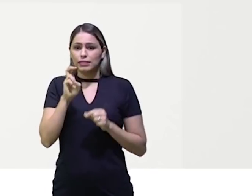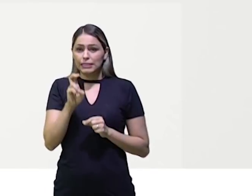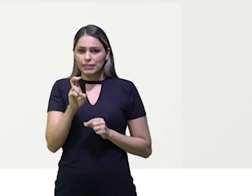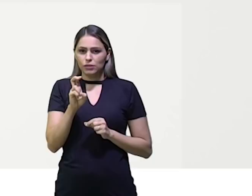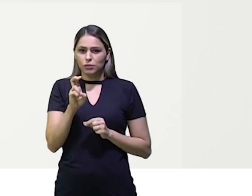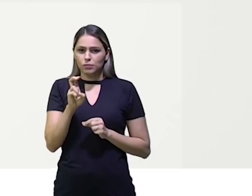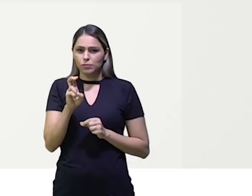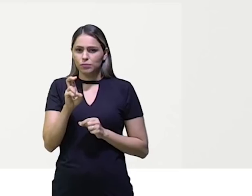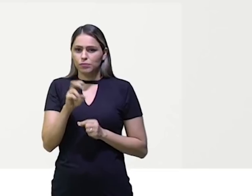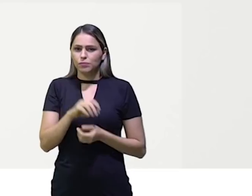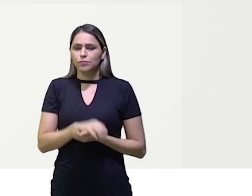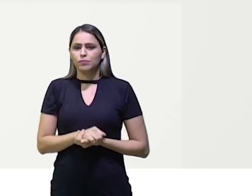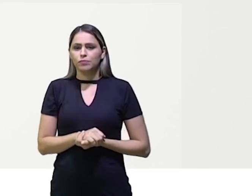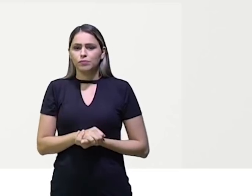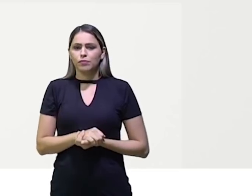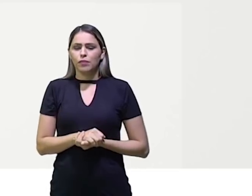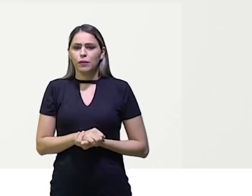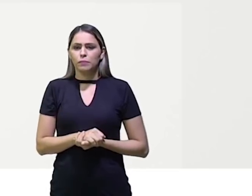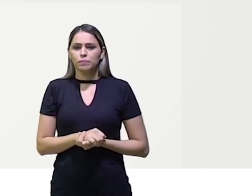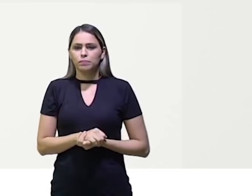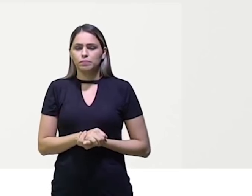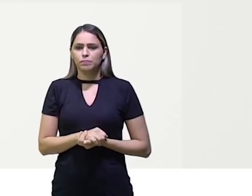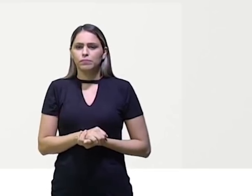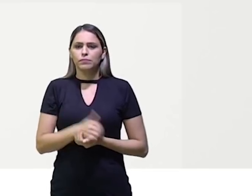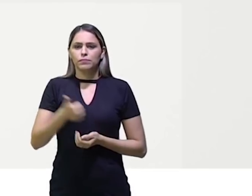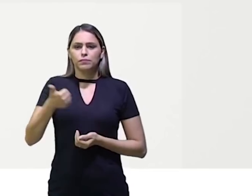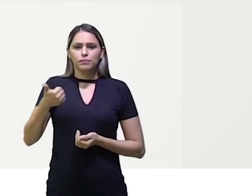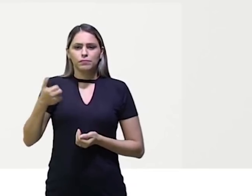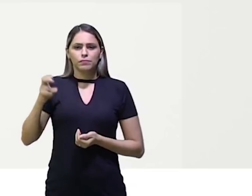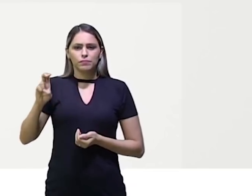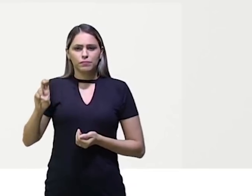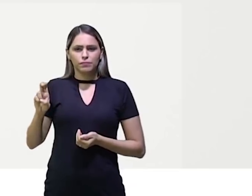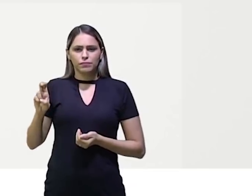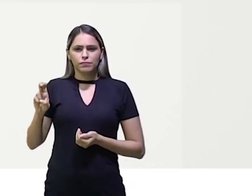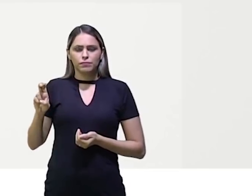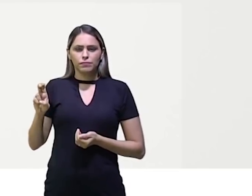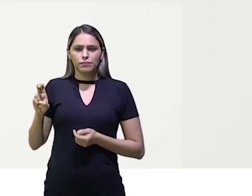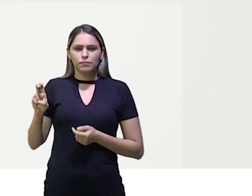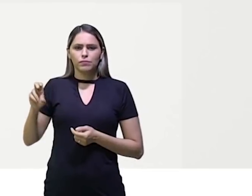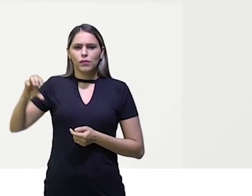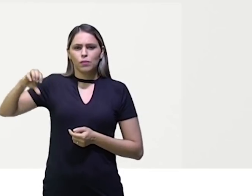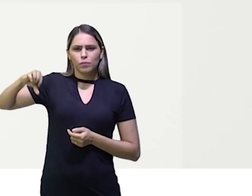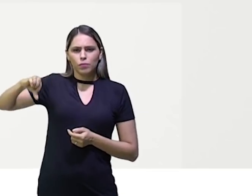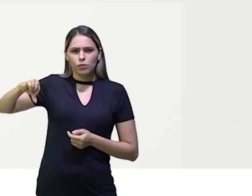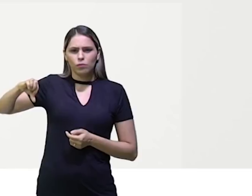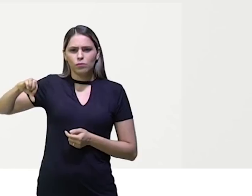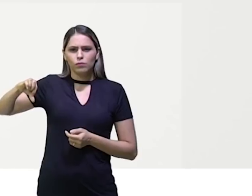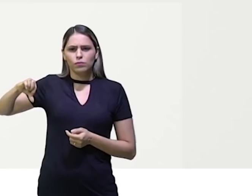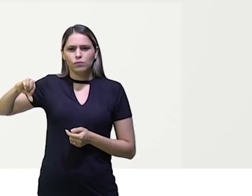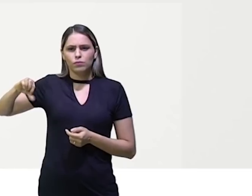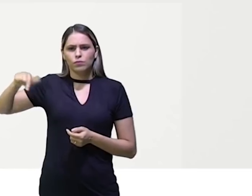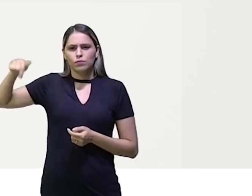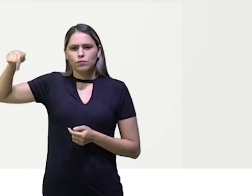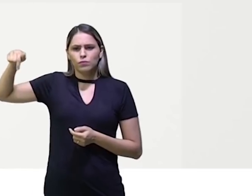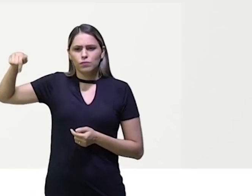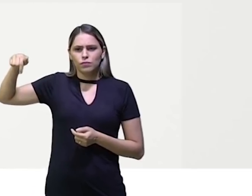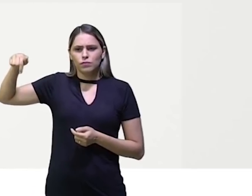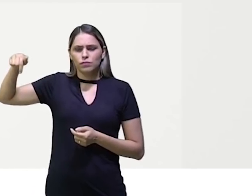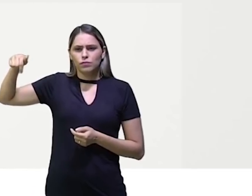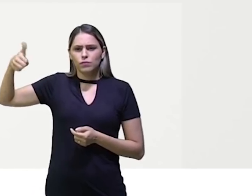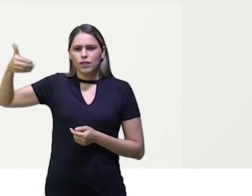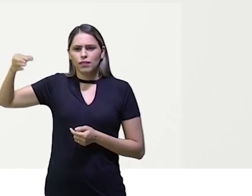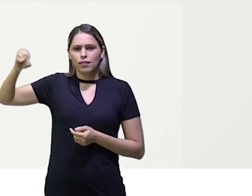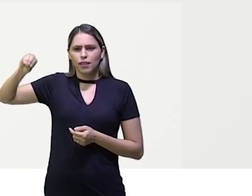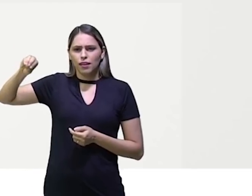5, temos 15, 9, 7, 10